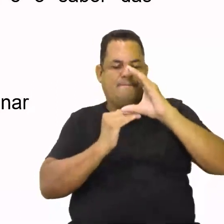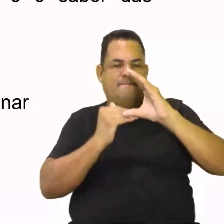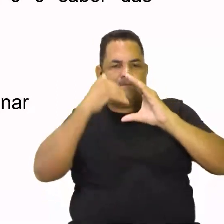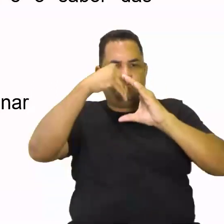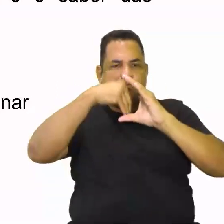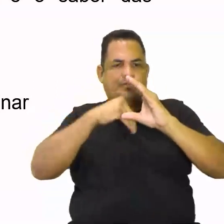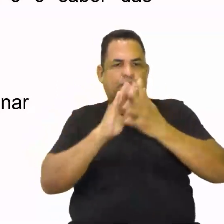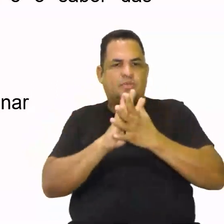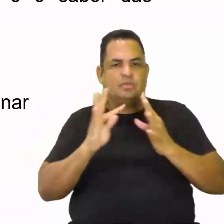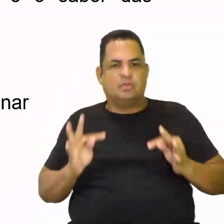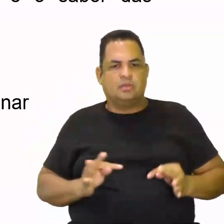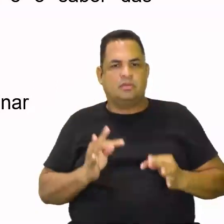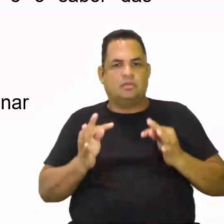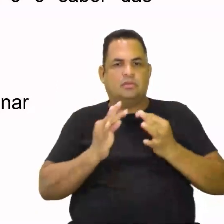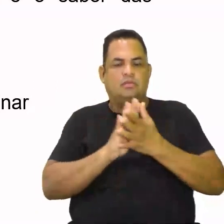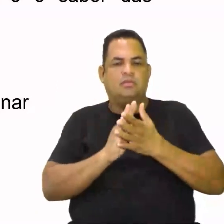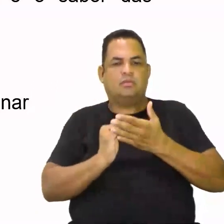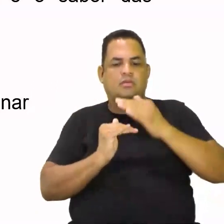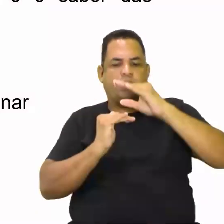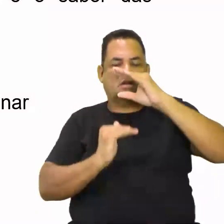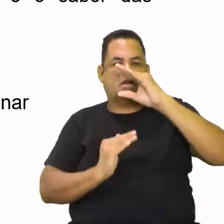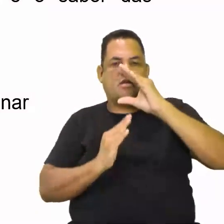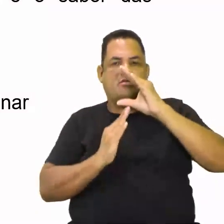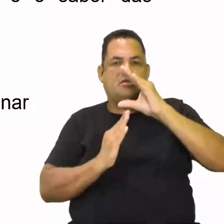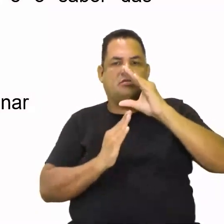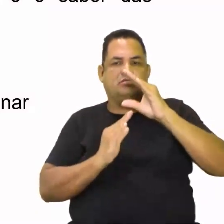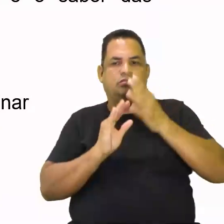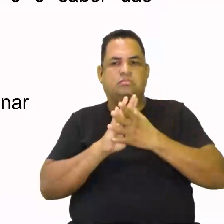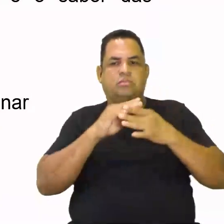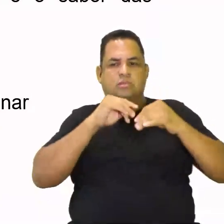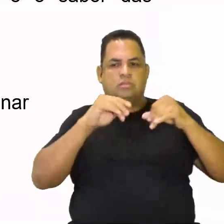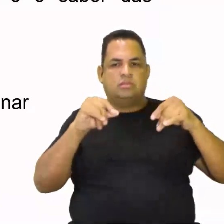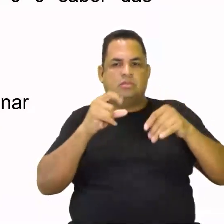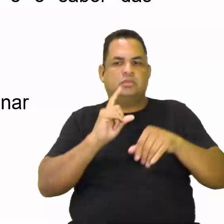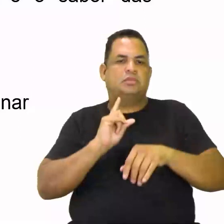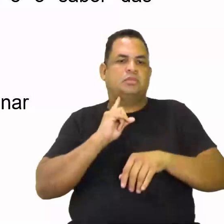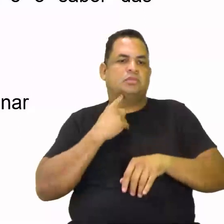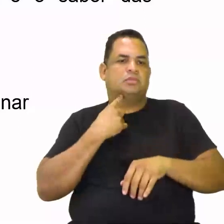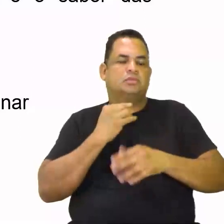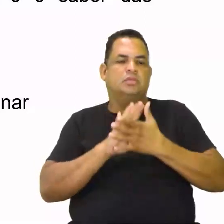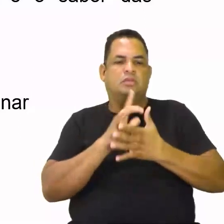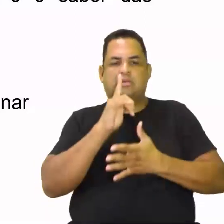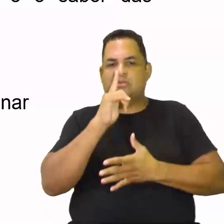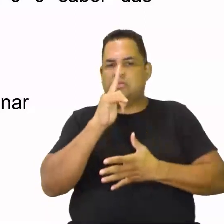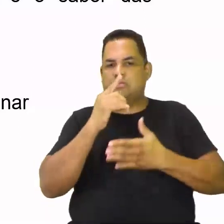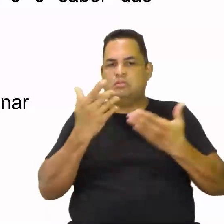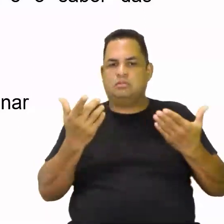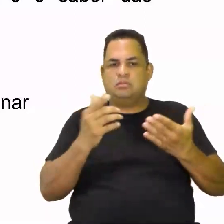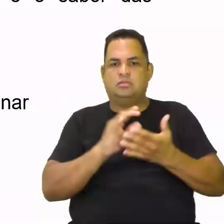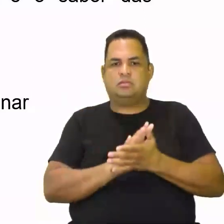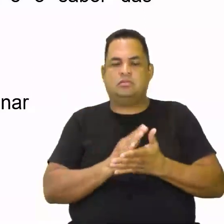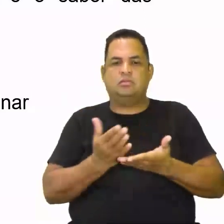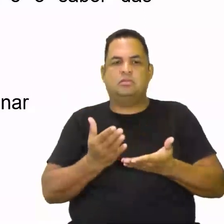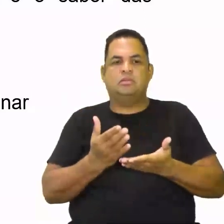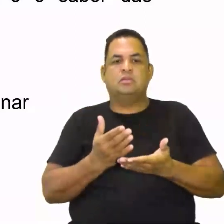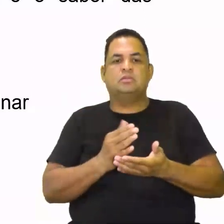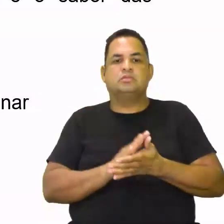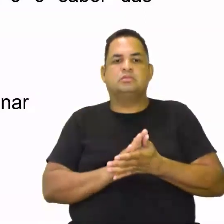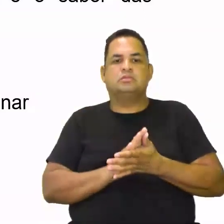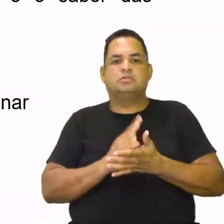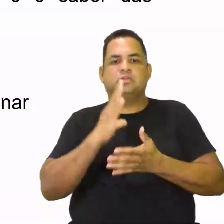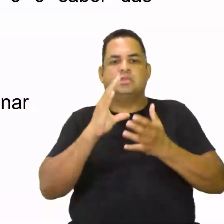a técnica na qual a camada de areia retém as impurezas sólidas da água, enquanto